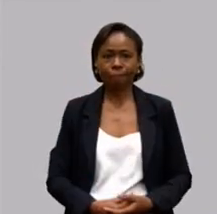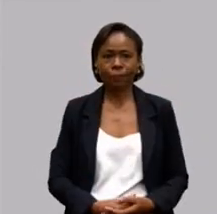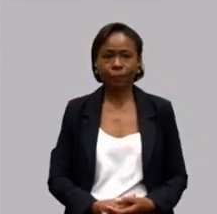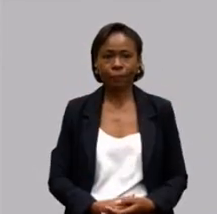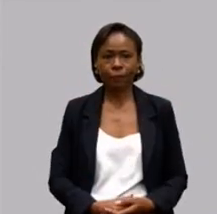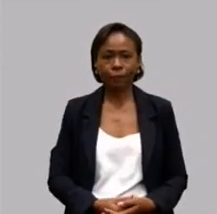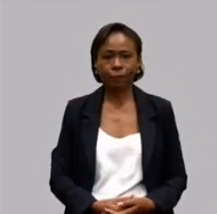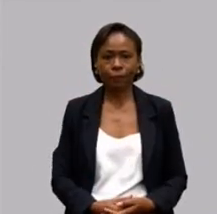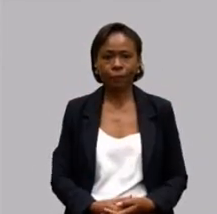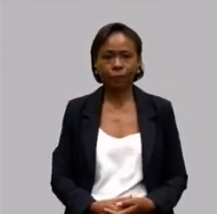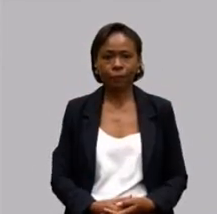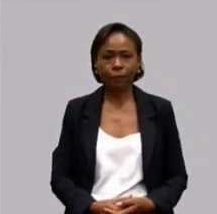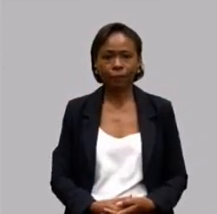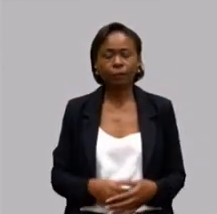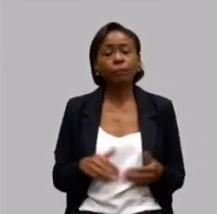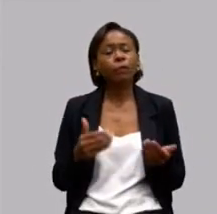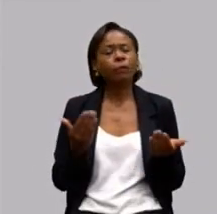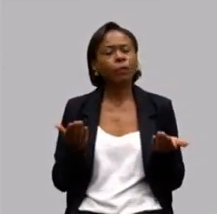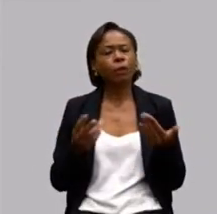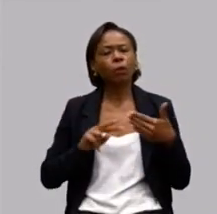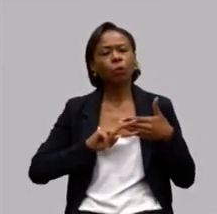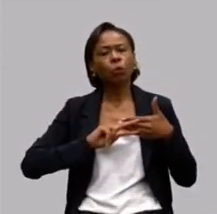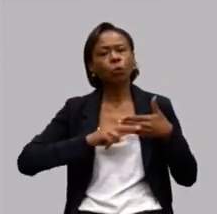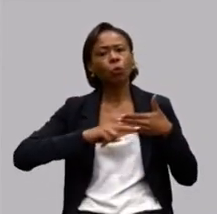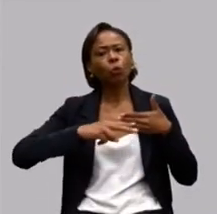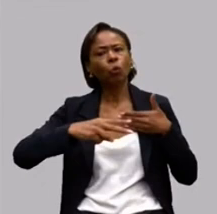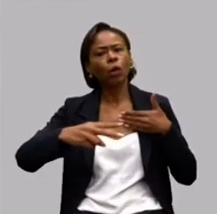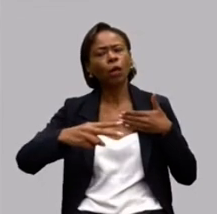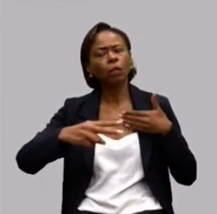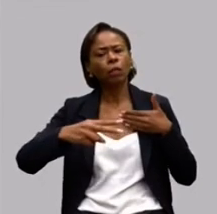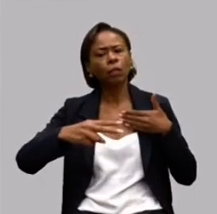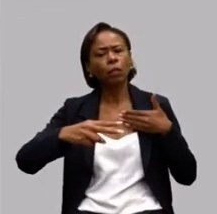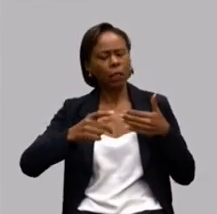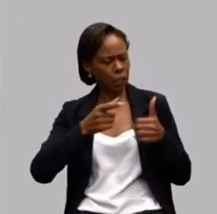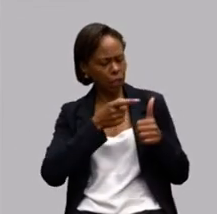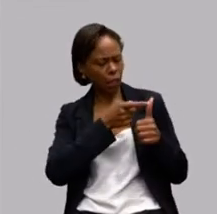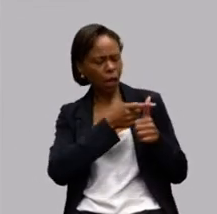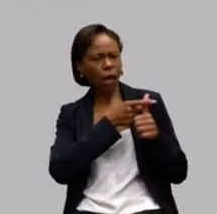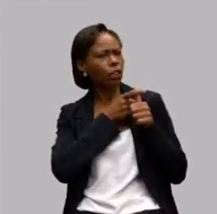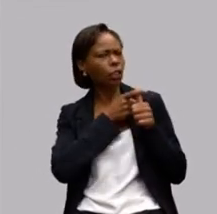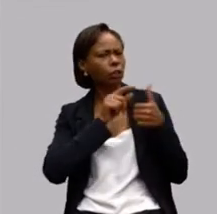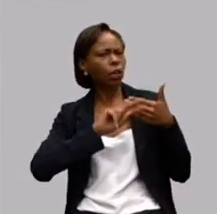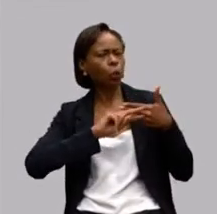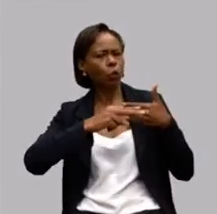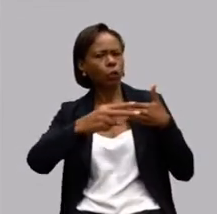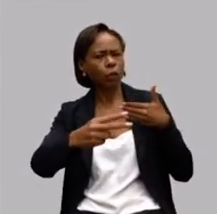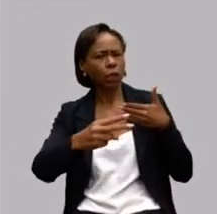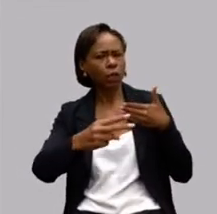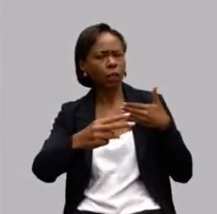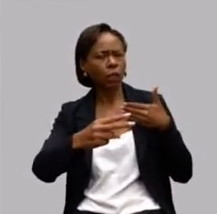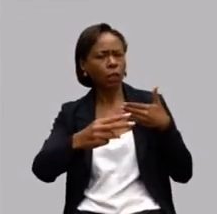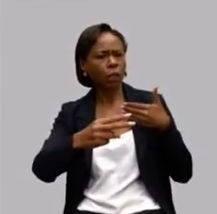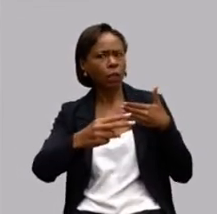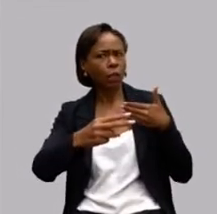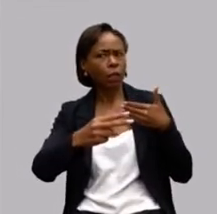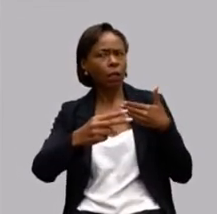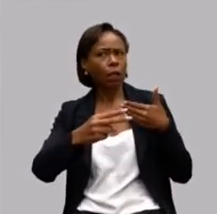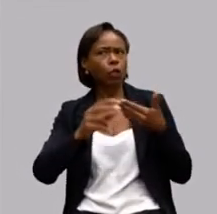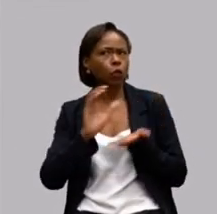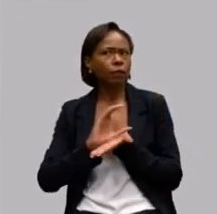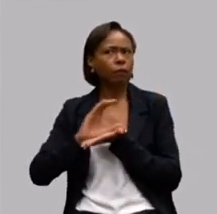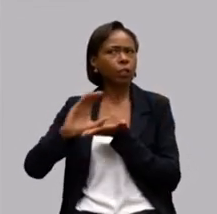Qual é o impacto da dívida sobre a capacidade de investimento dos estados?